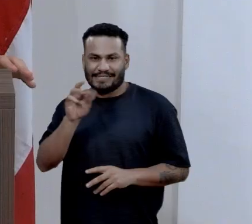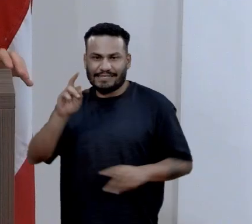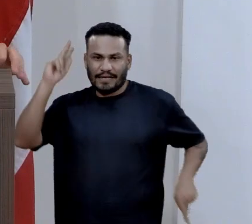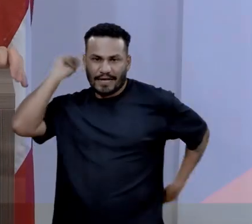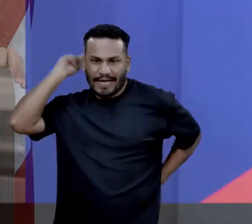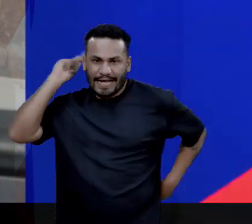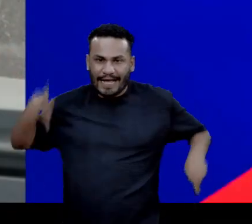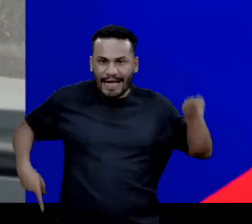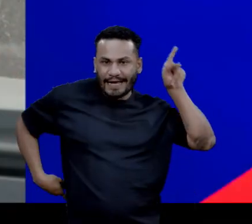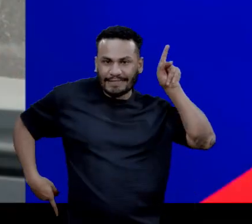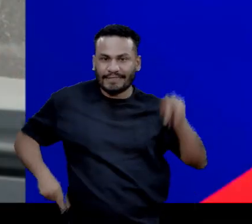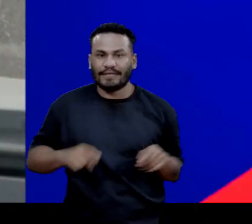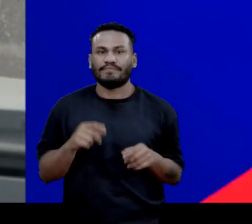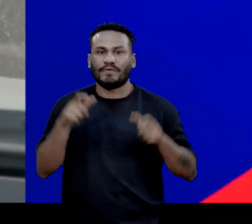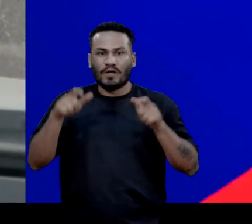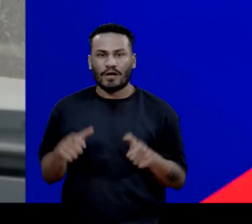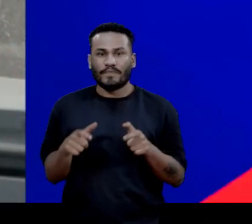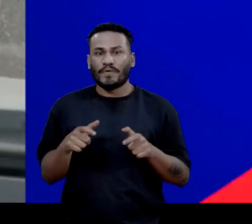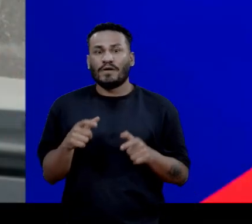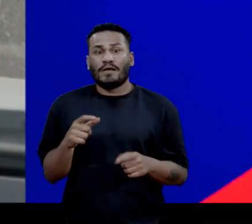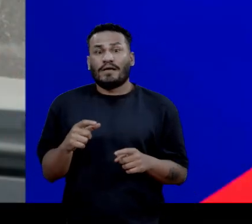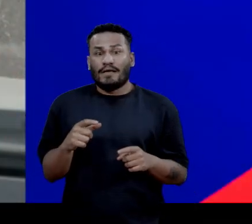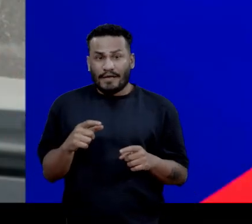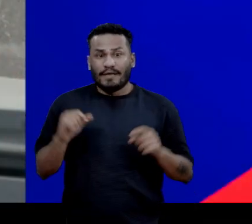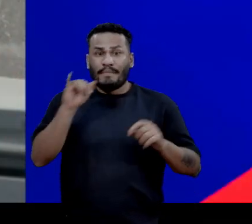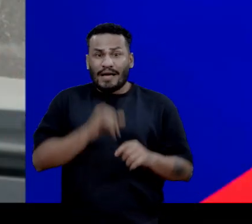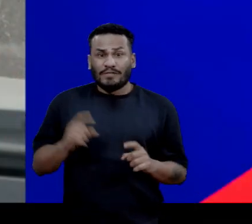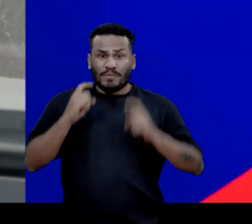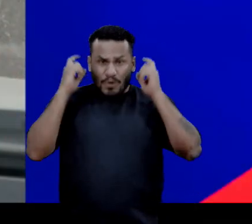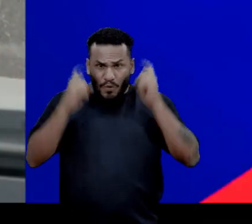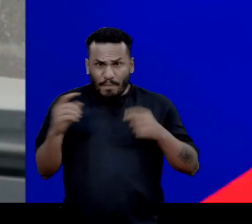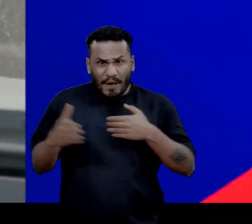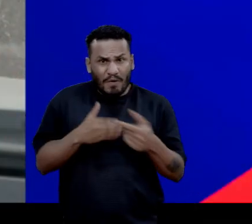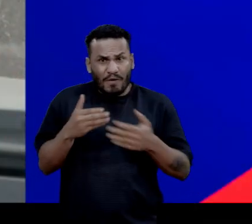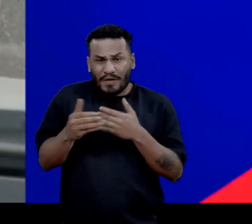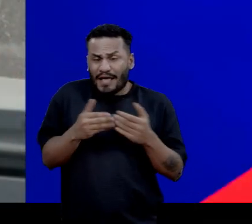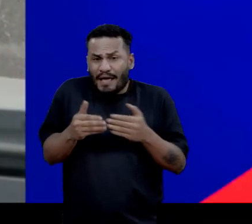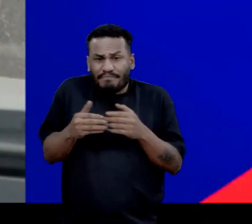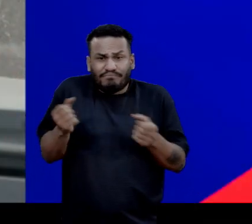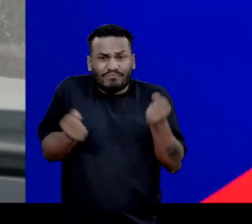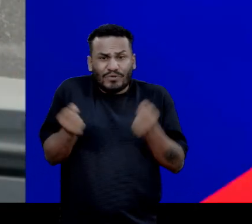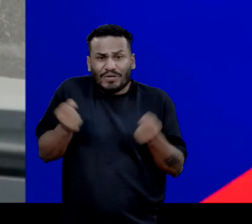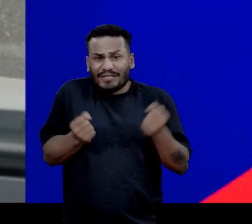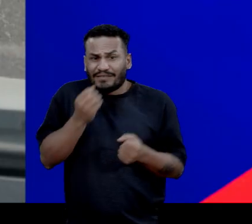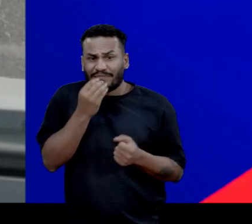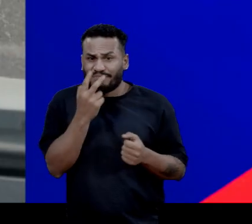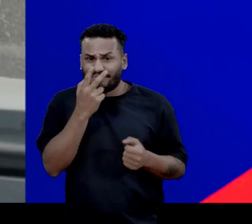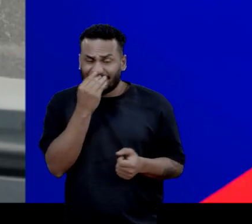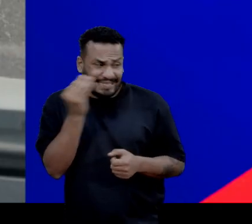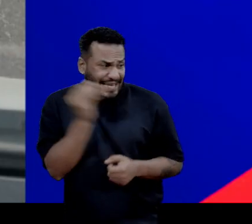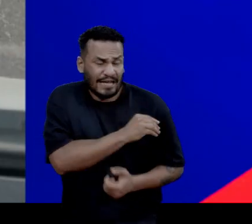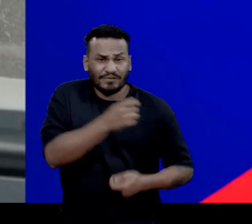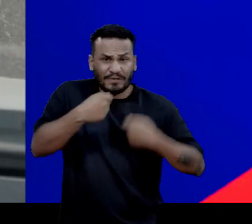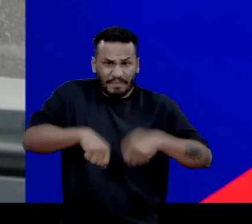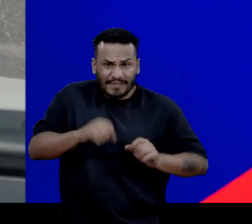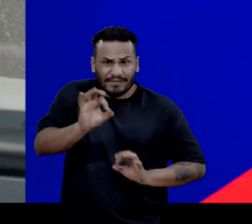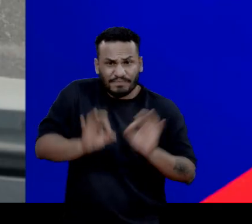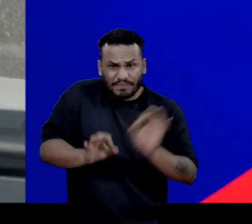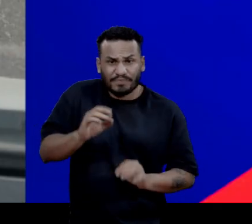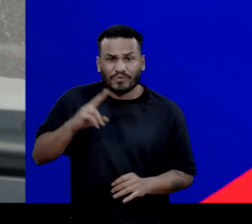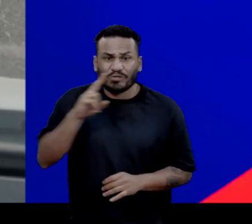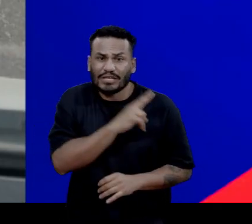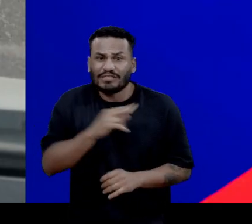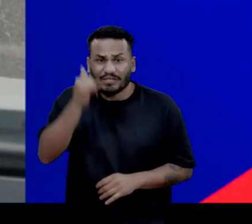imagens que preocupam qualquer motorista e que mostram um descaso que precisa ser tratado com urgência